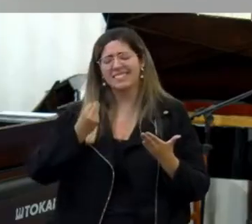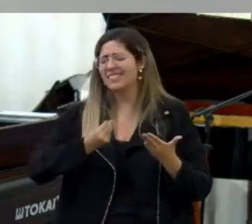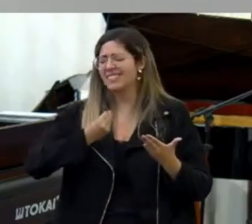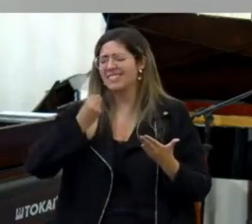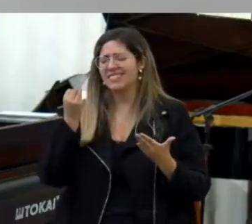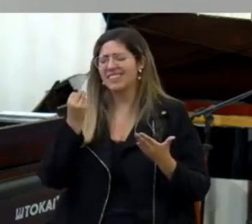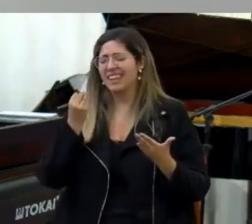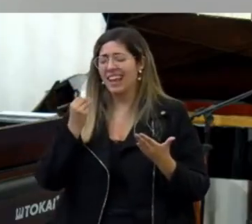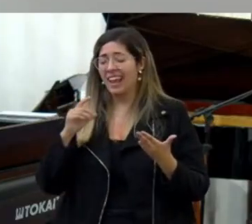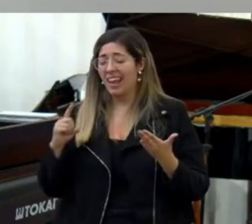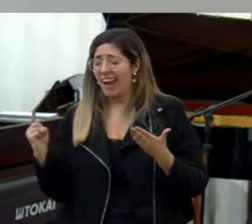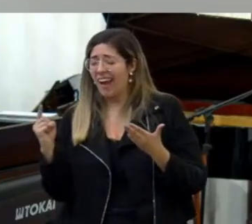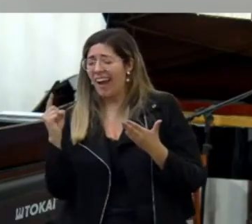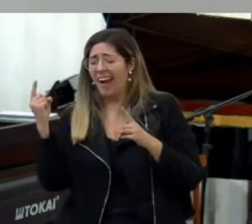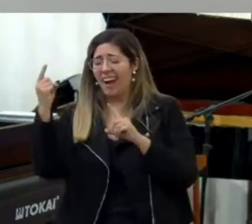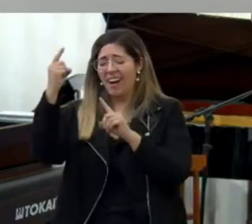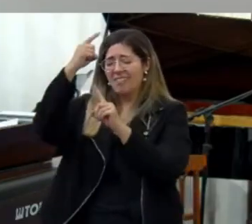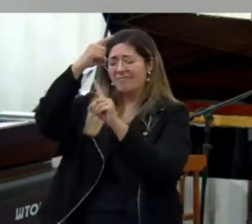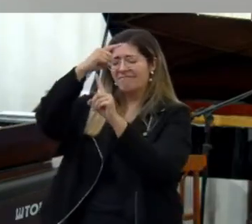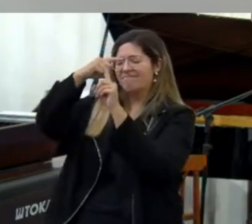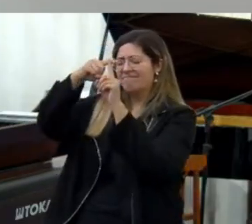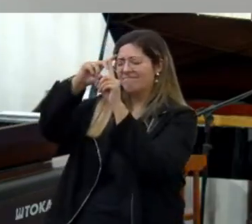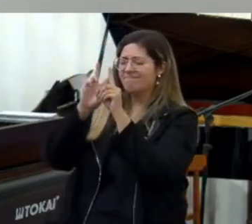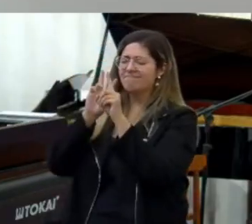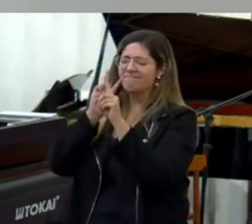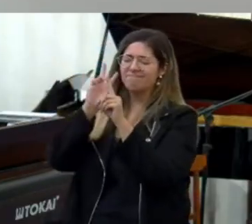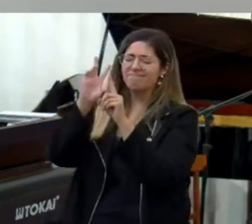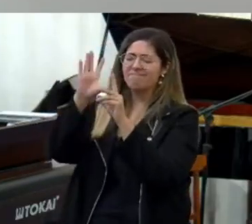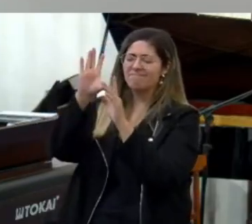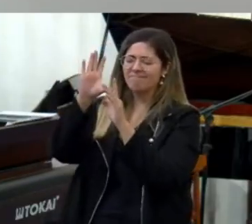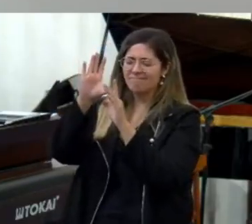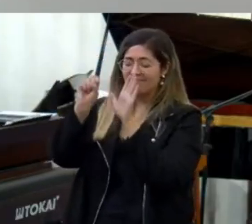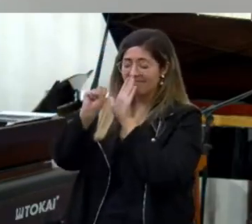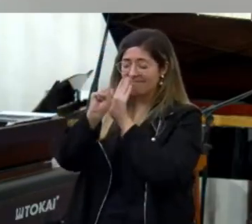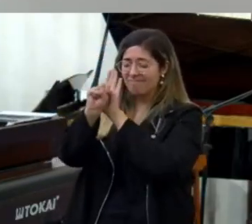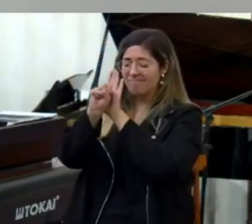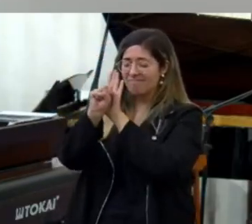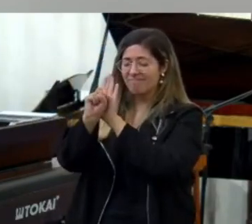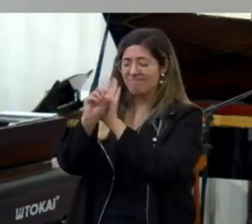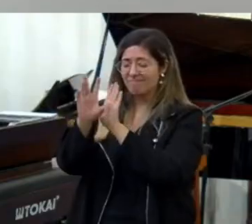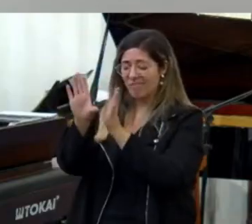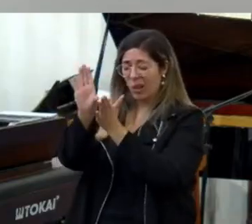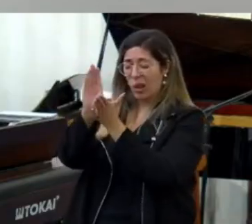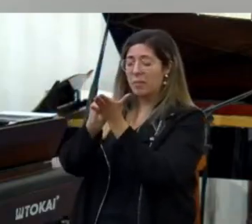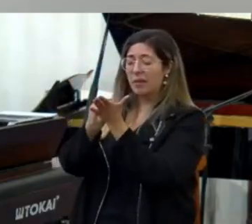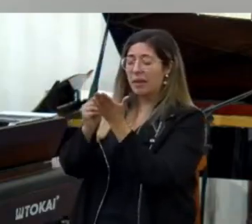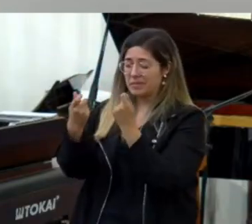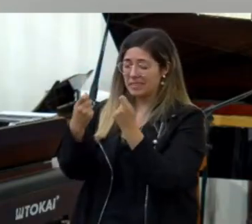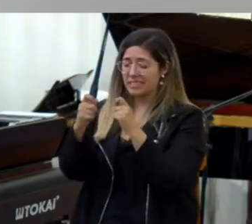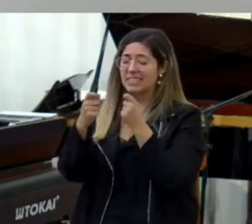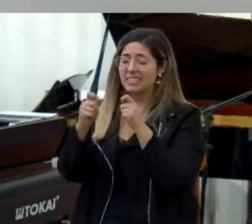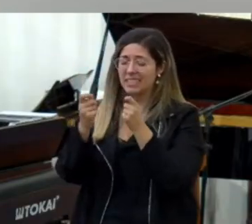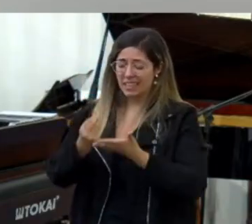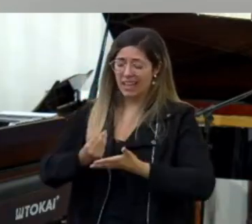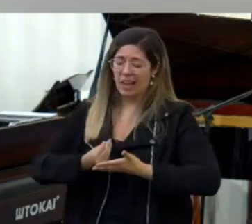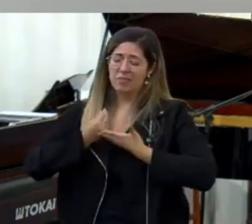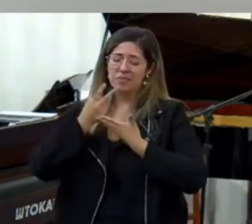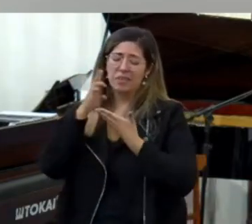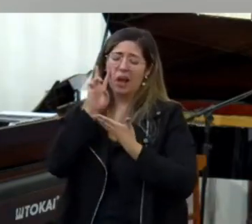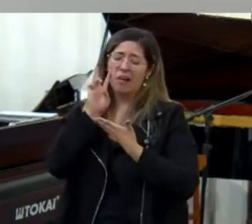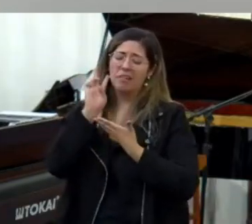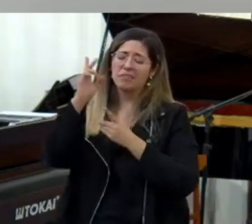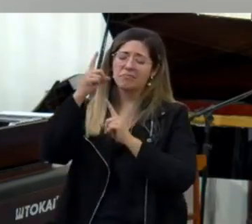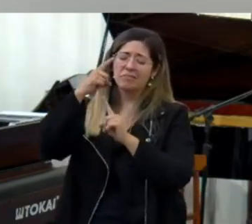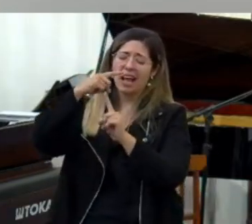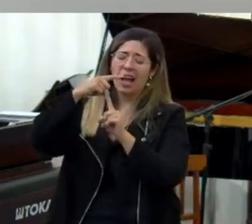alto uma cruz, nosso eixo referencial. Nossa vida está em torno dessa cruz. Nós olhamos para ela